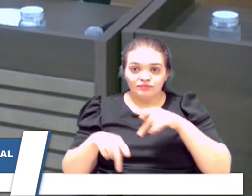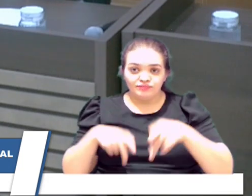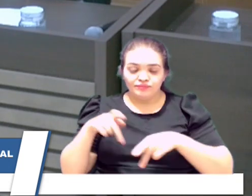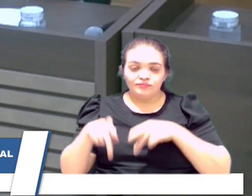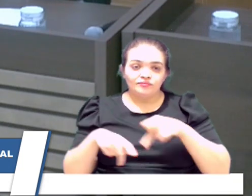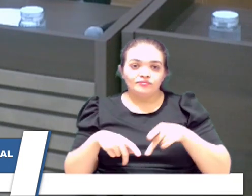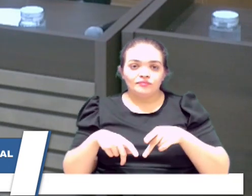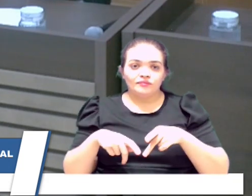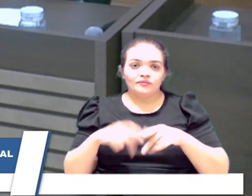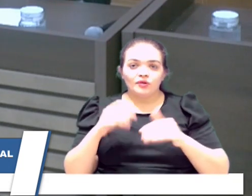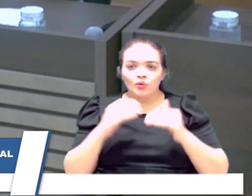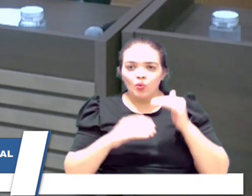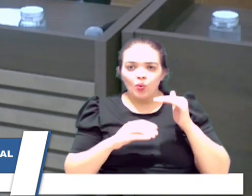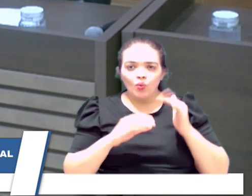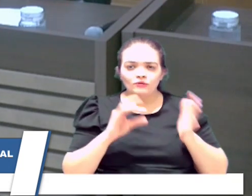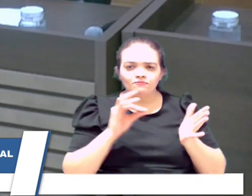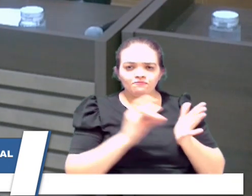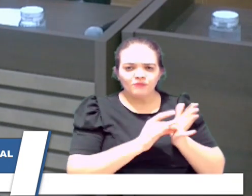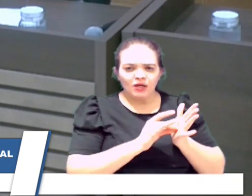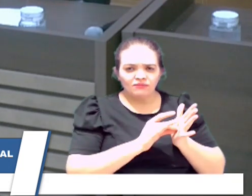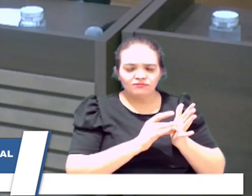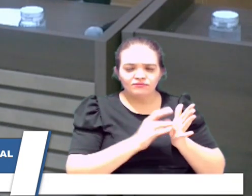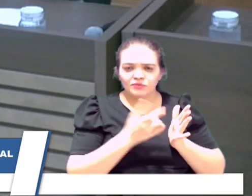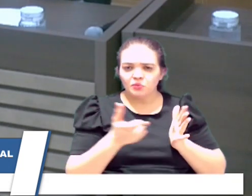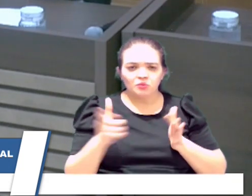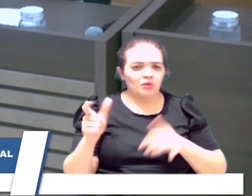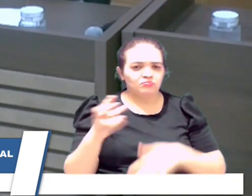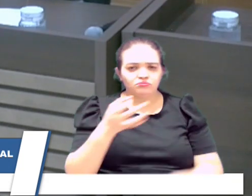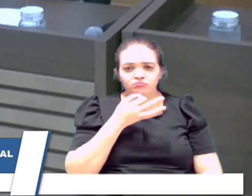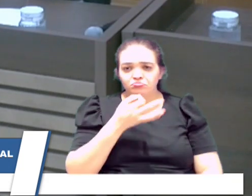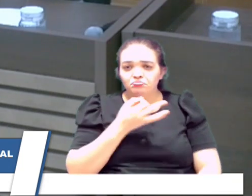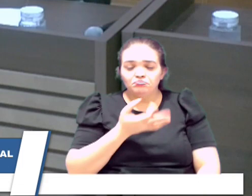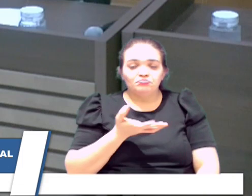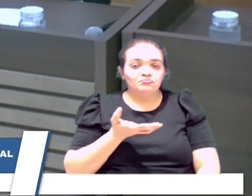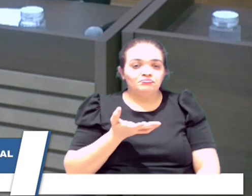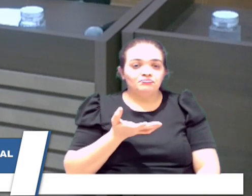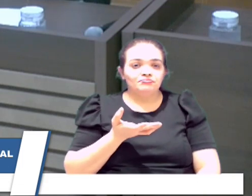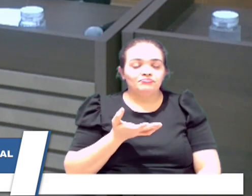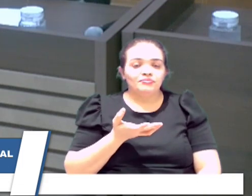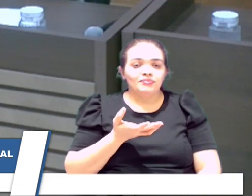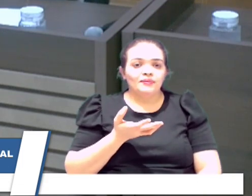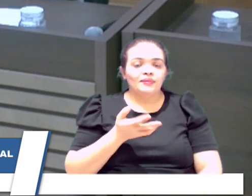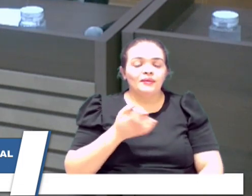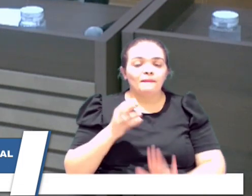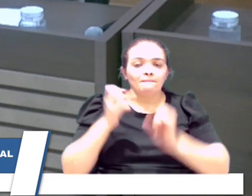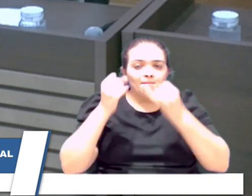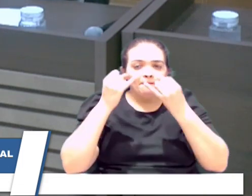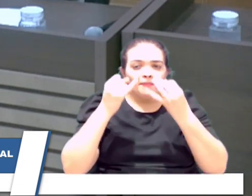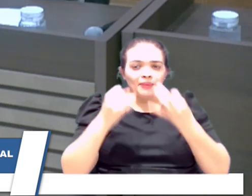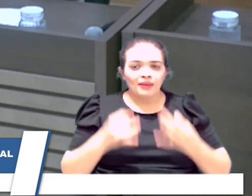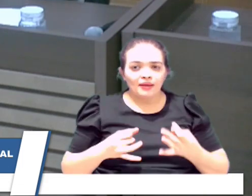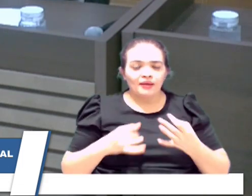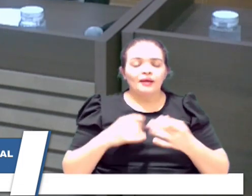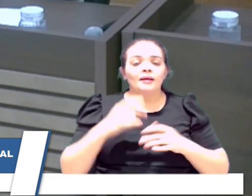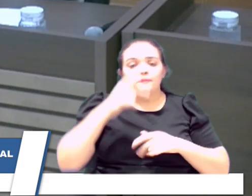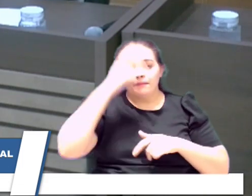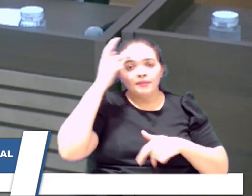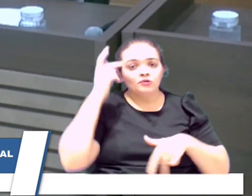contra fatos não há argumento. Pelos relatos de